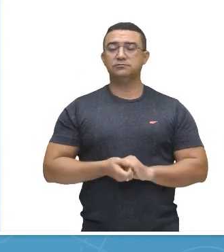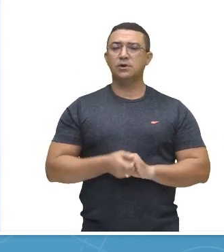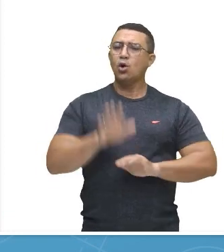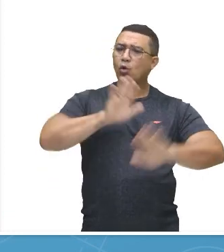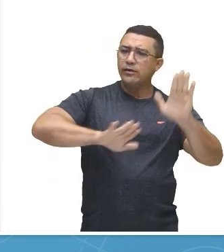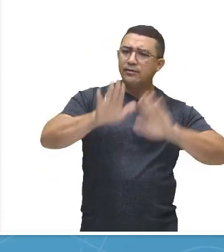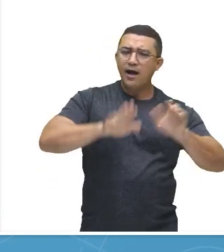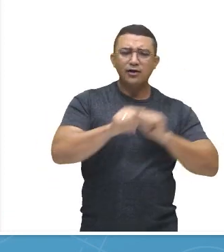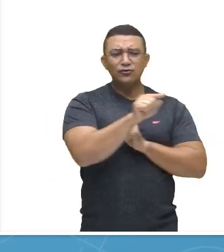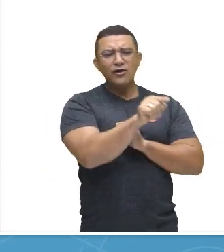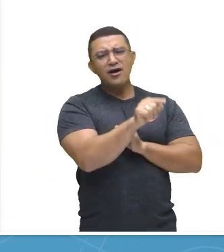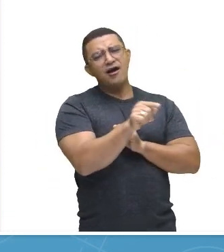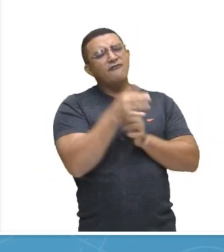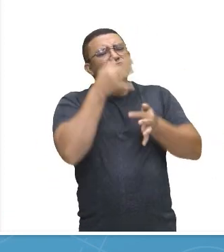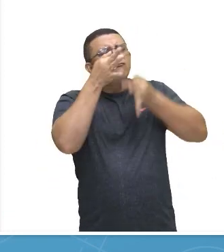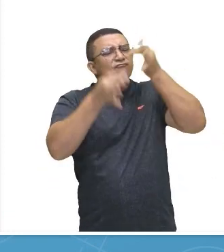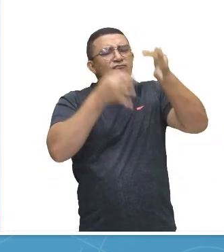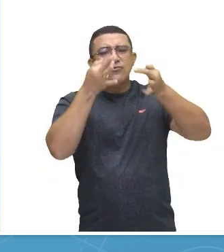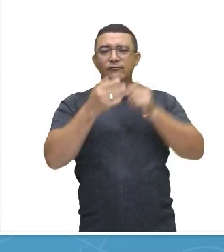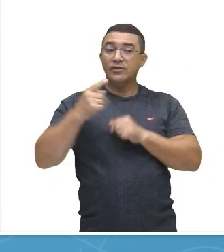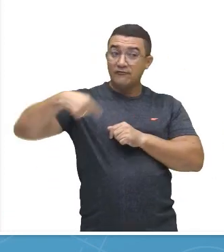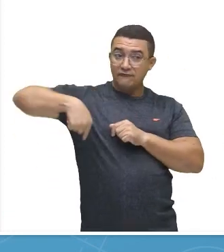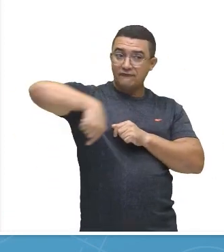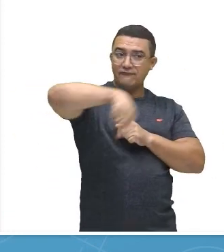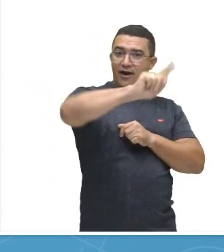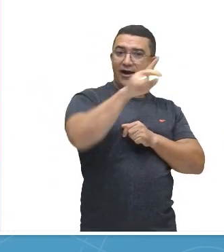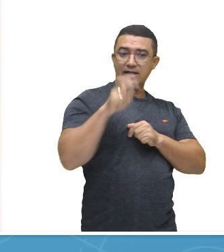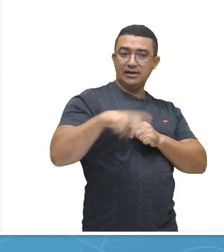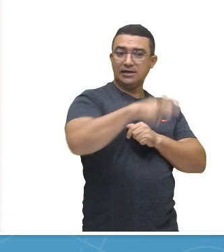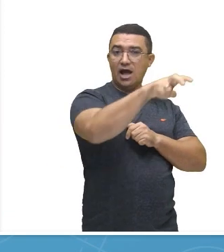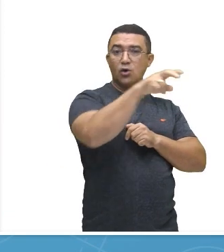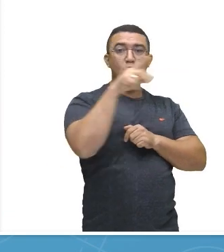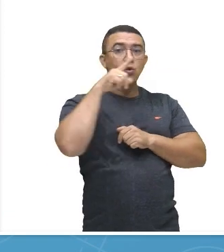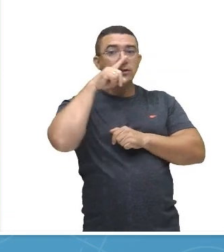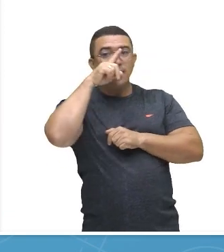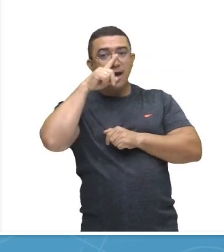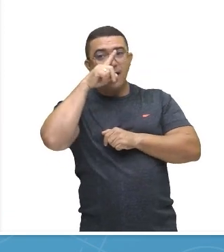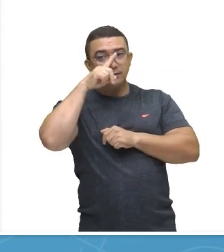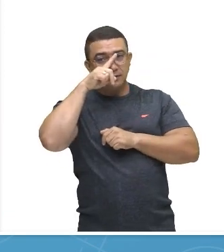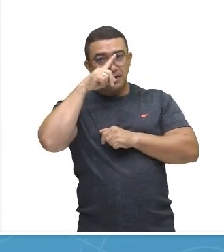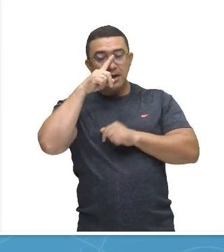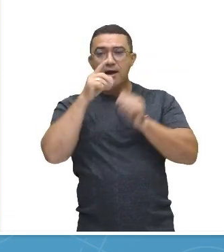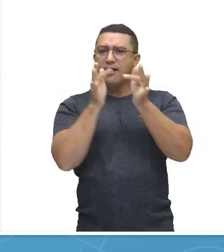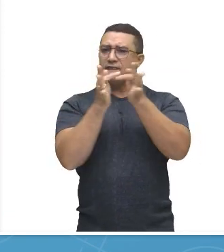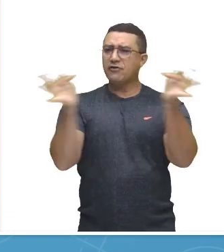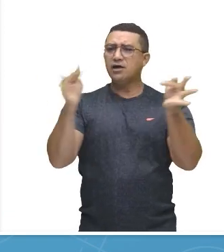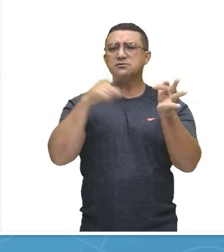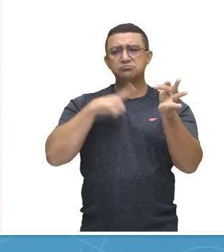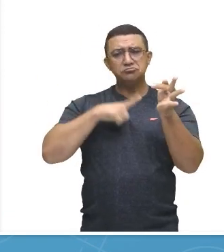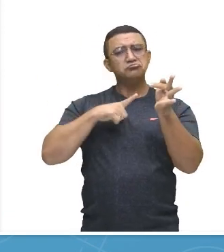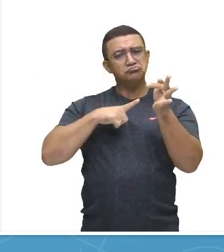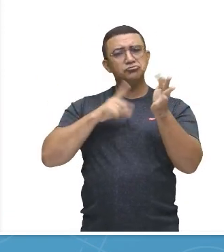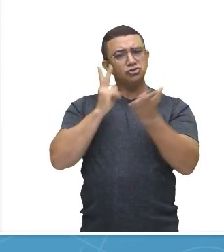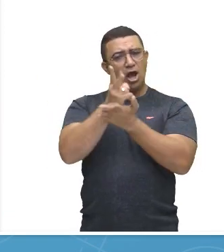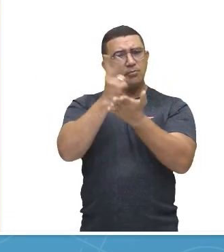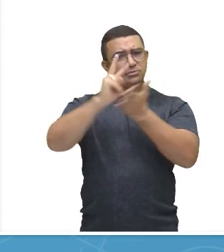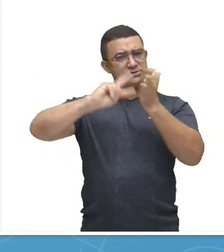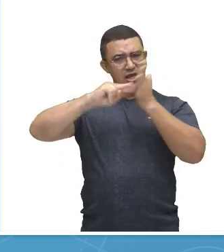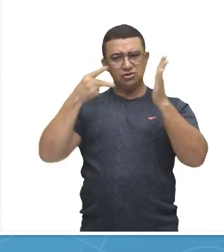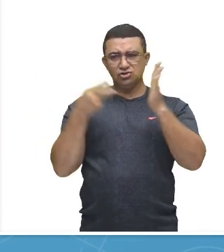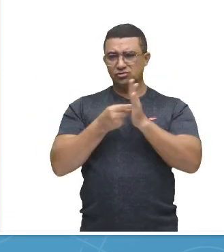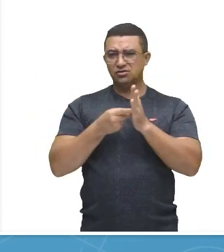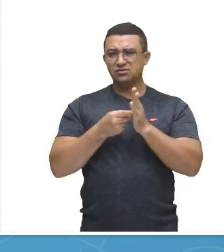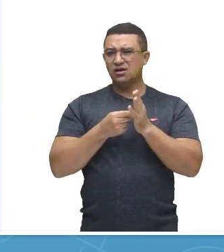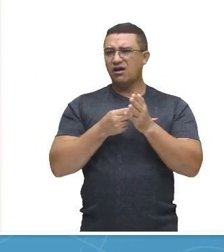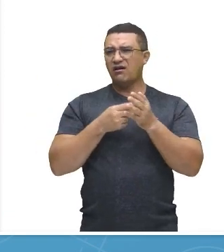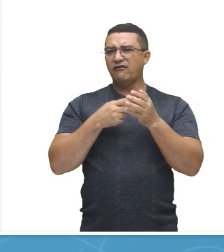essa florzinha. Ande pela sombra. Então a frase tem sempre um sentido intencional. Eu não falo por acaso,